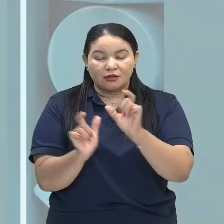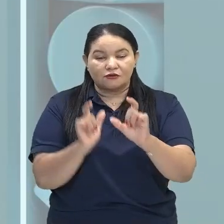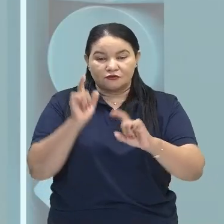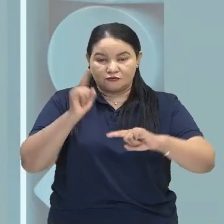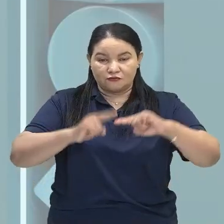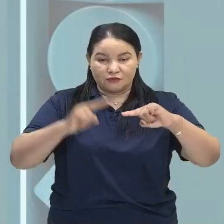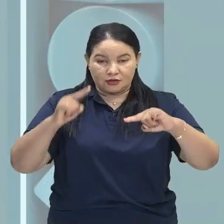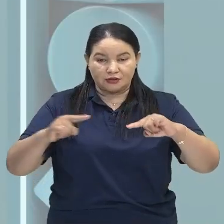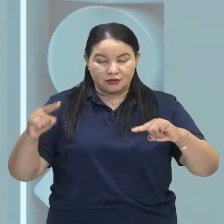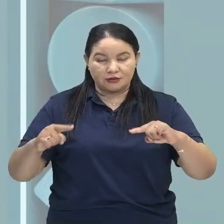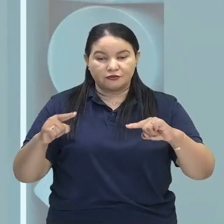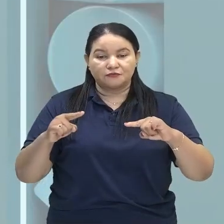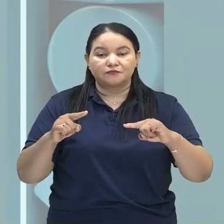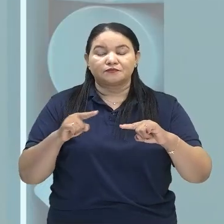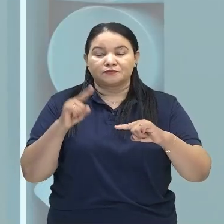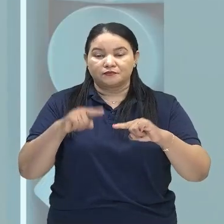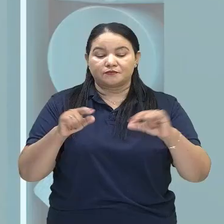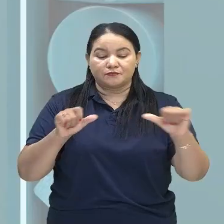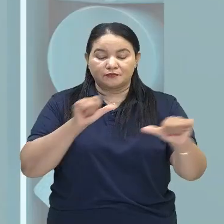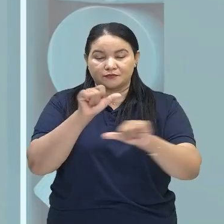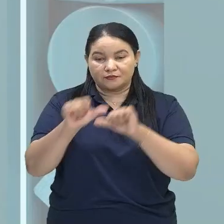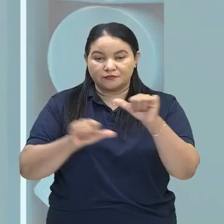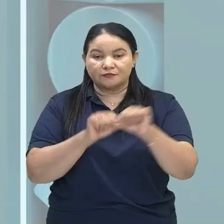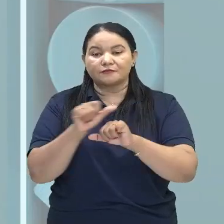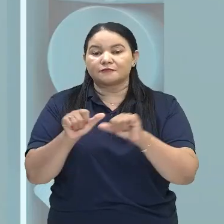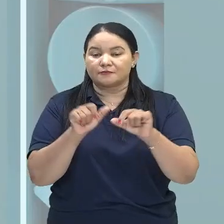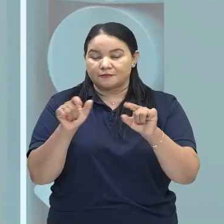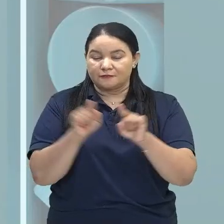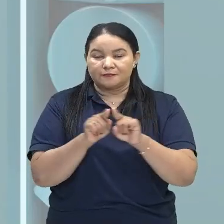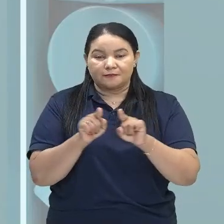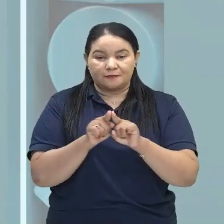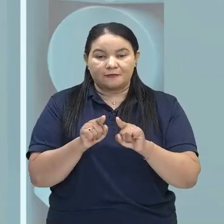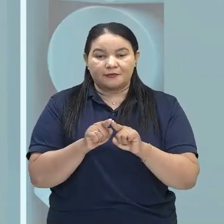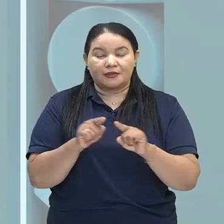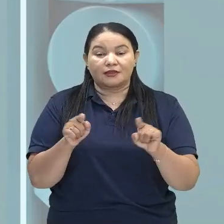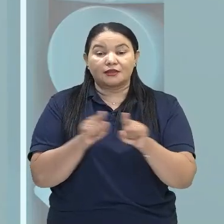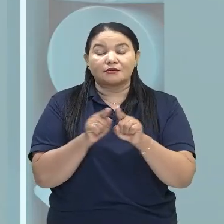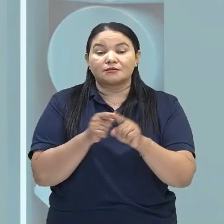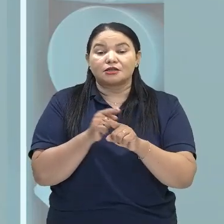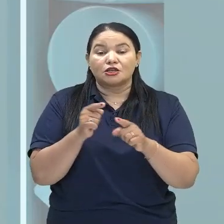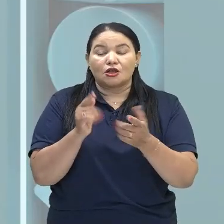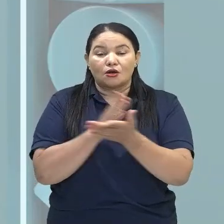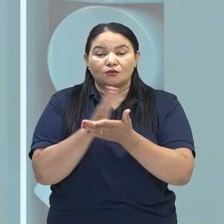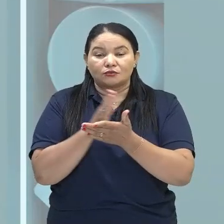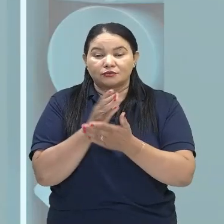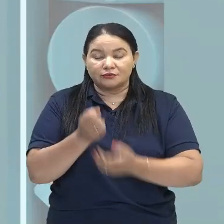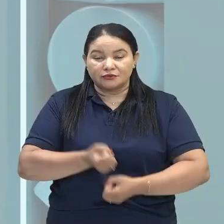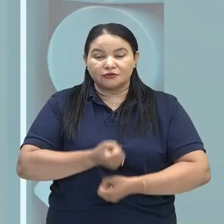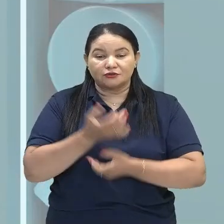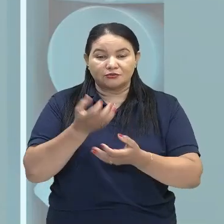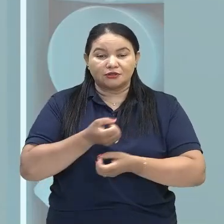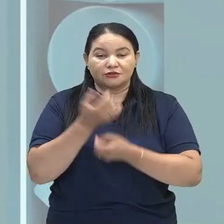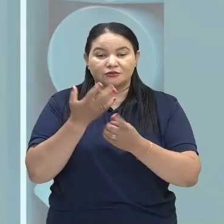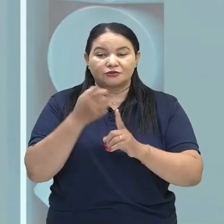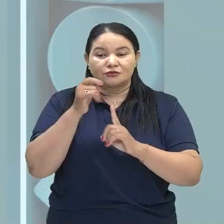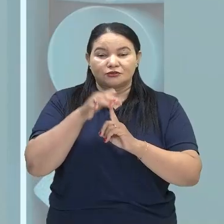variadas, a palavra está modificada, e expressões que são criadas pelas